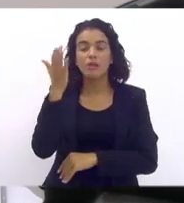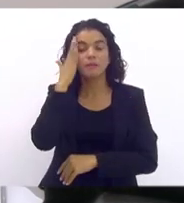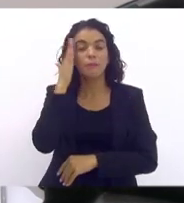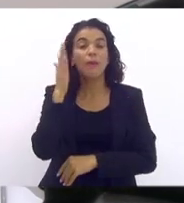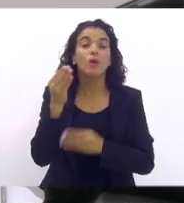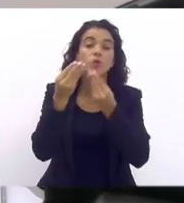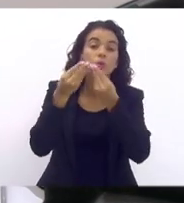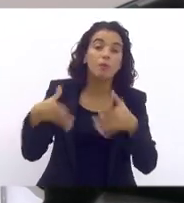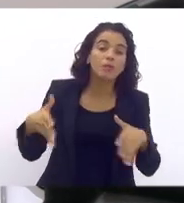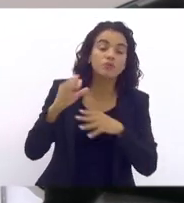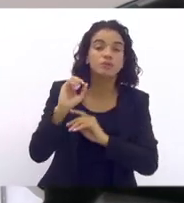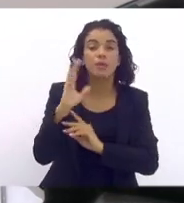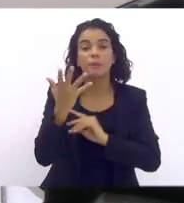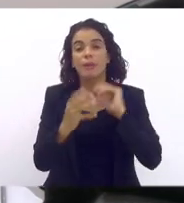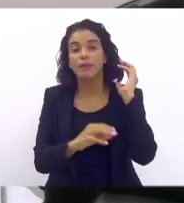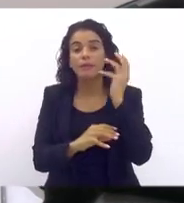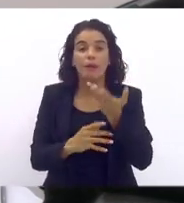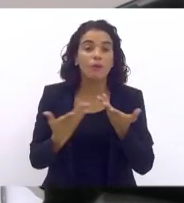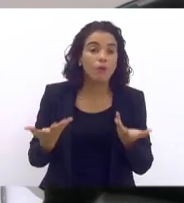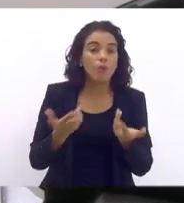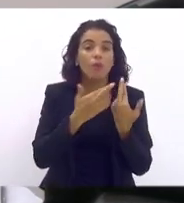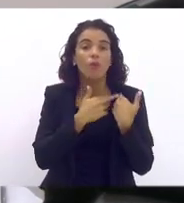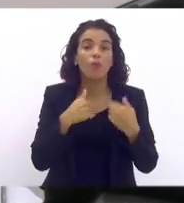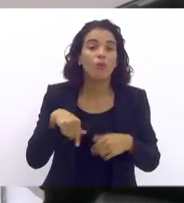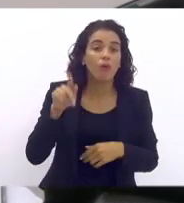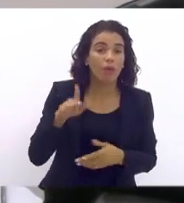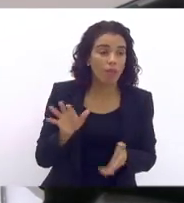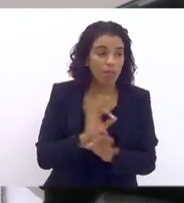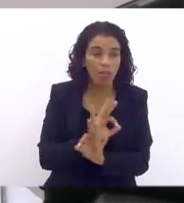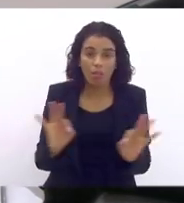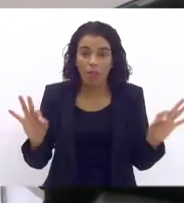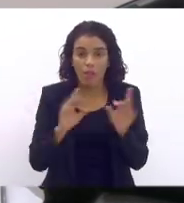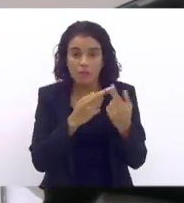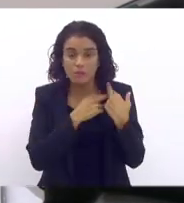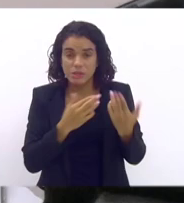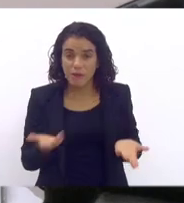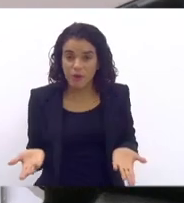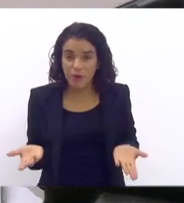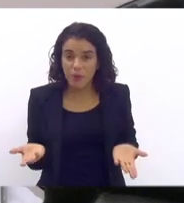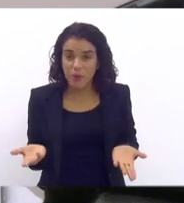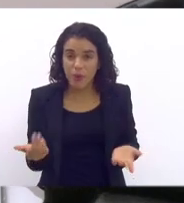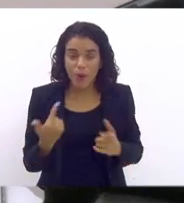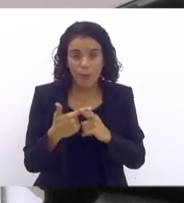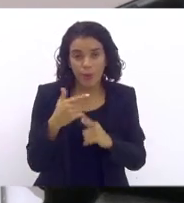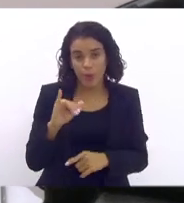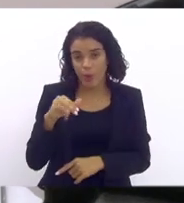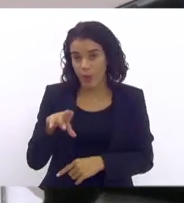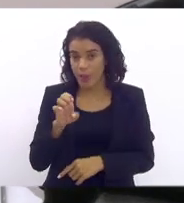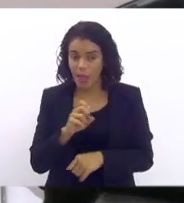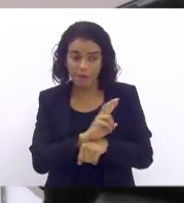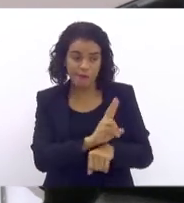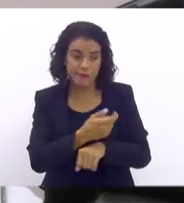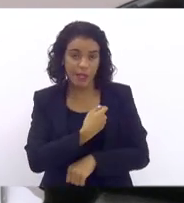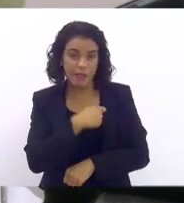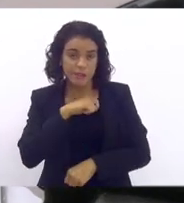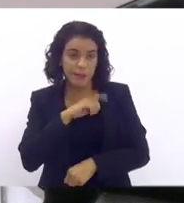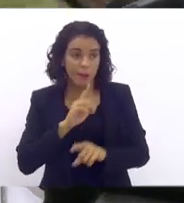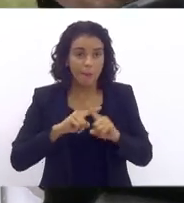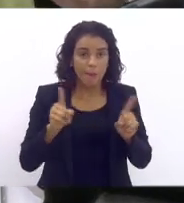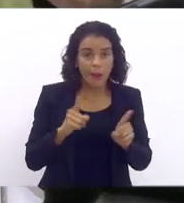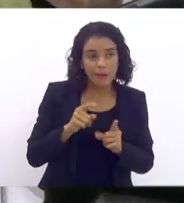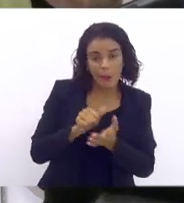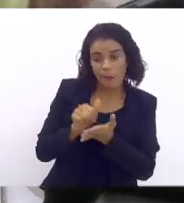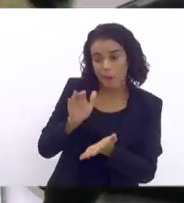danos ambientais Quem é o responsável porque senão ninguém responsável por nada não porque o Inea faz a fiscalização Mas quem tem que